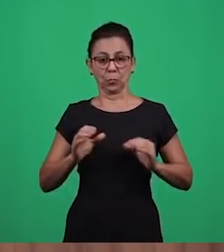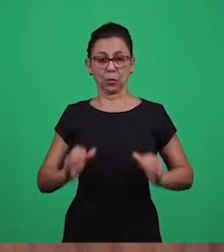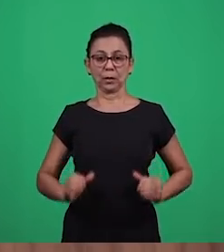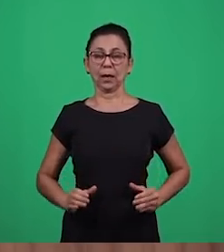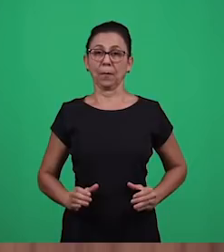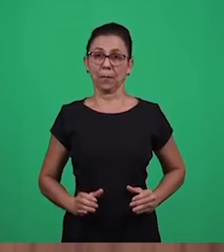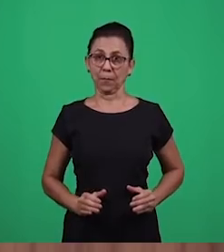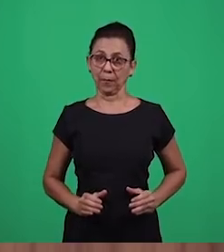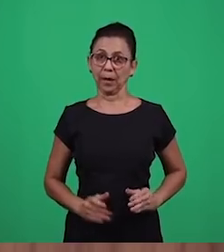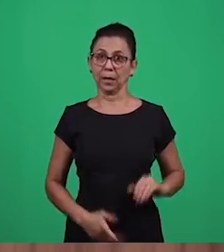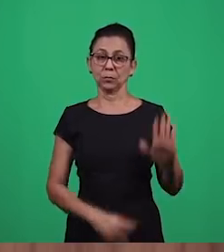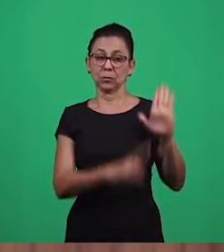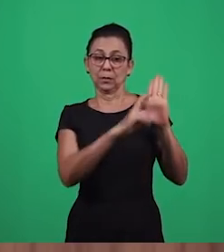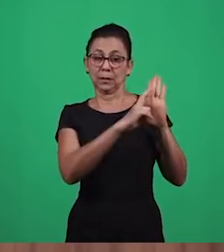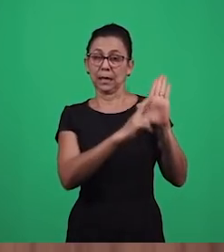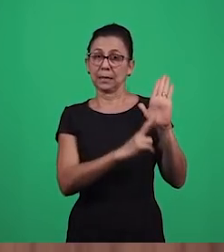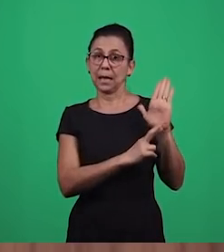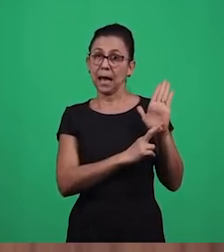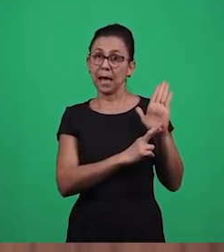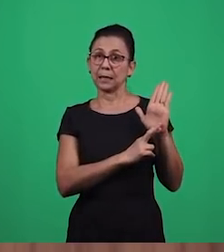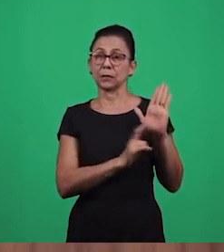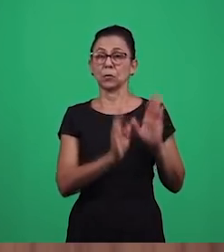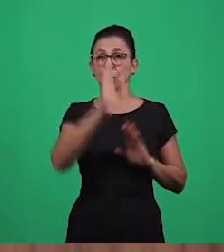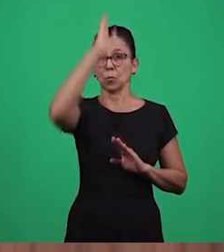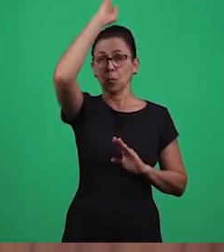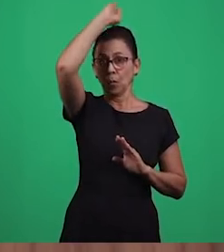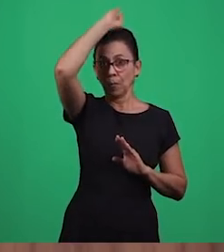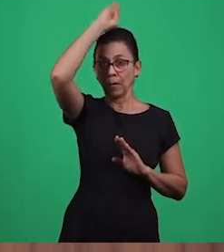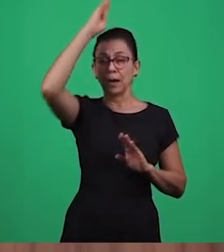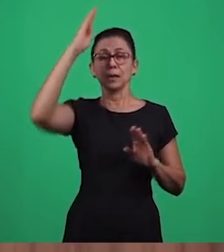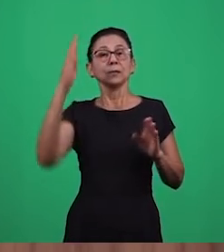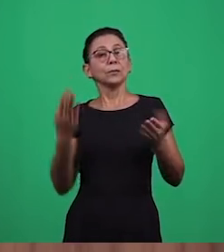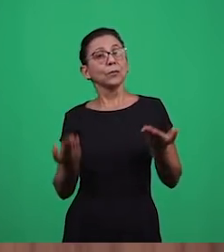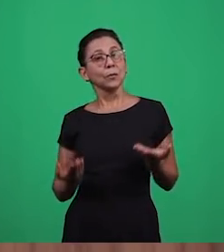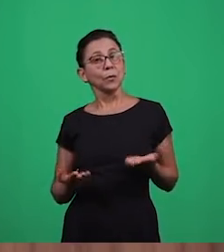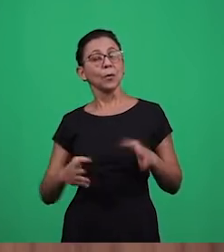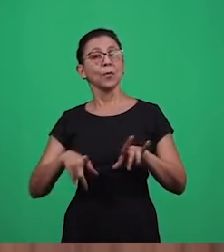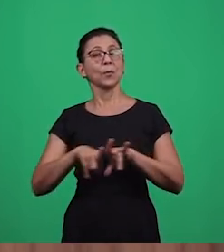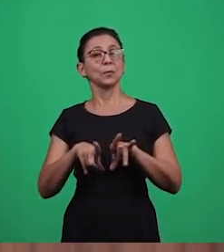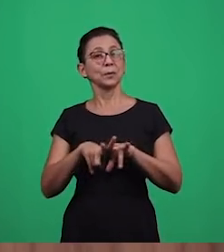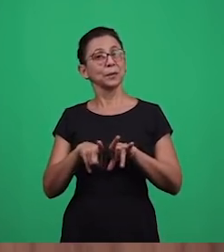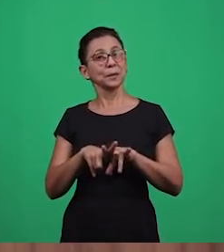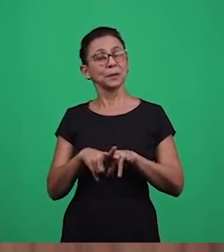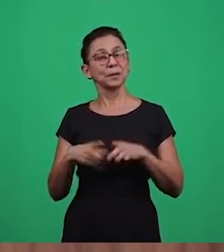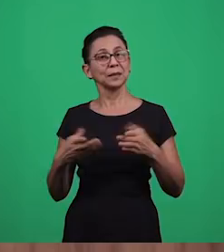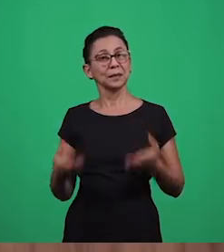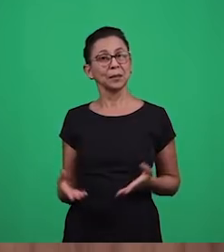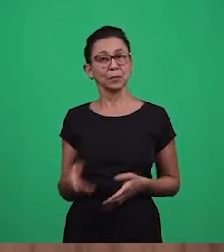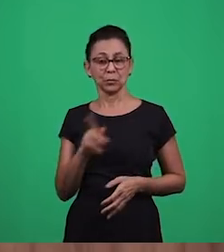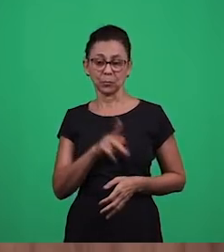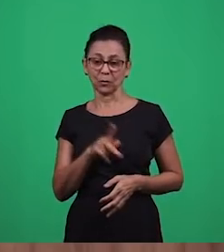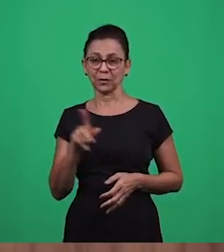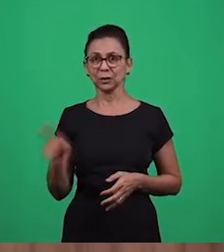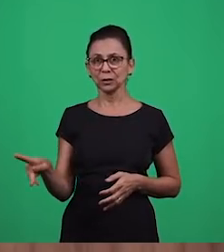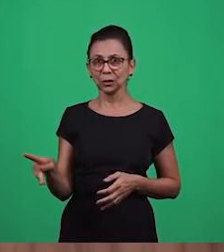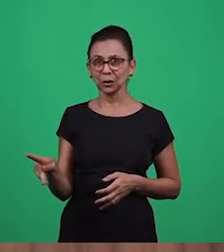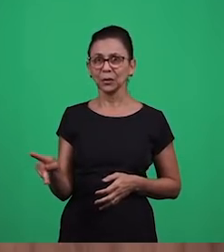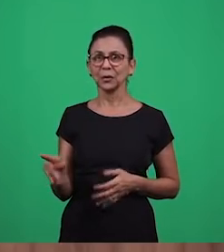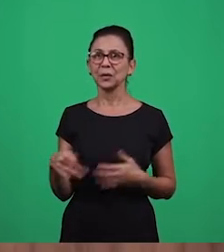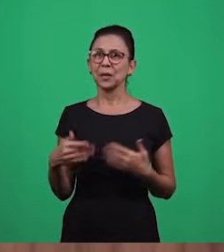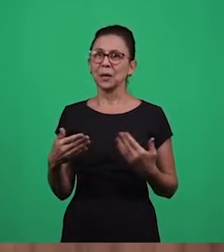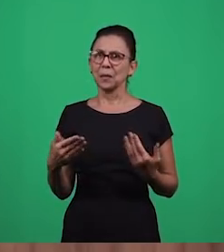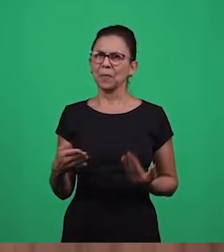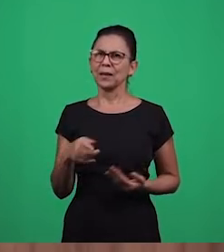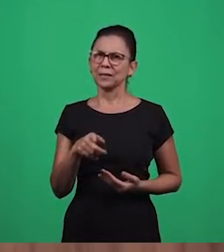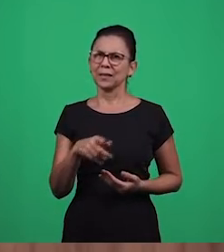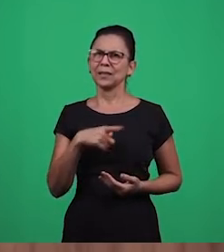profissão docente ou da profissão do bombeiro. Mas ela não apenas reproduz essas regras, ela também deixa ali